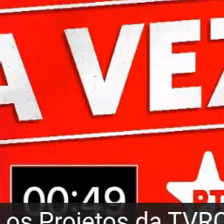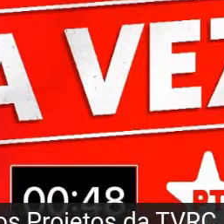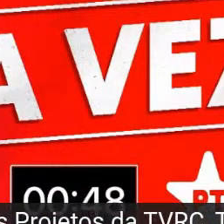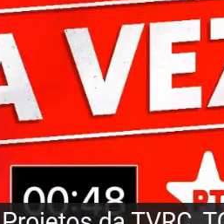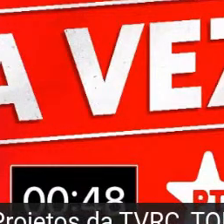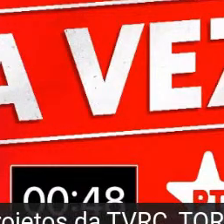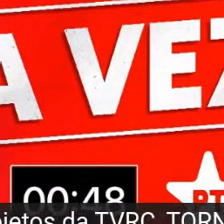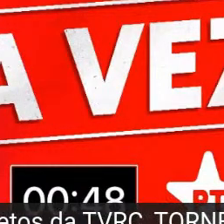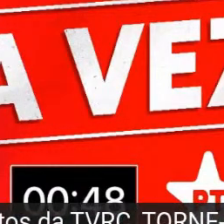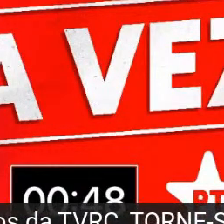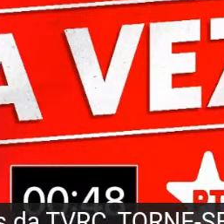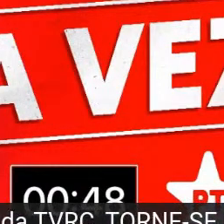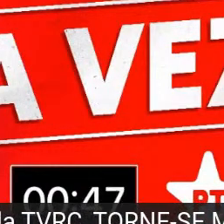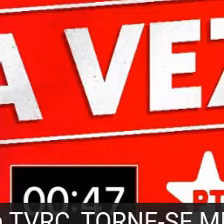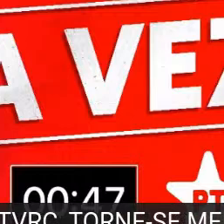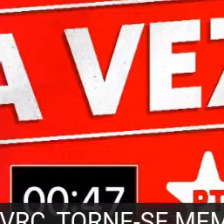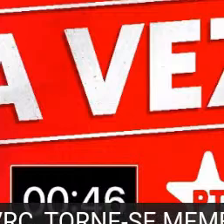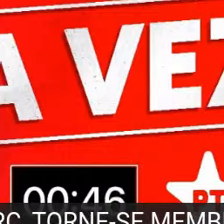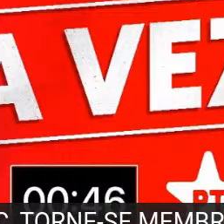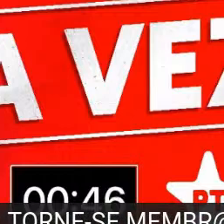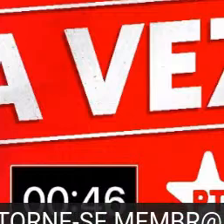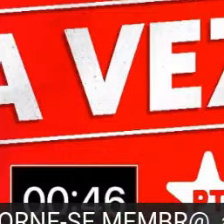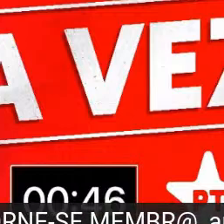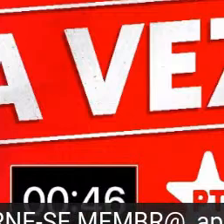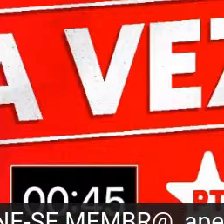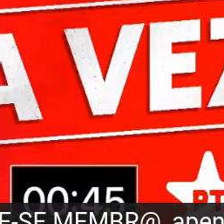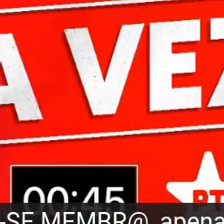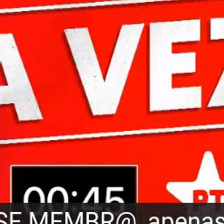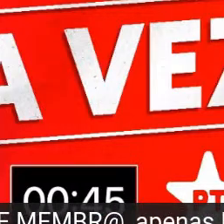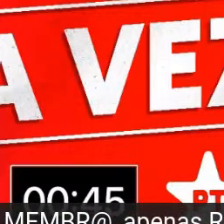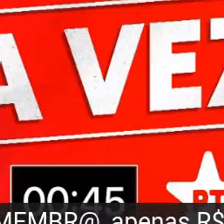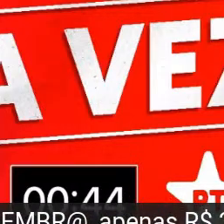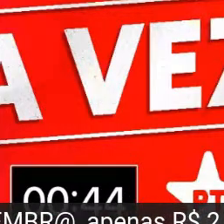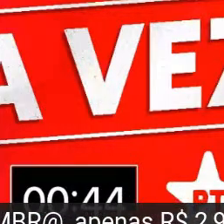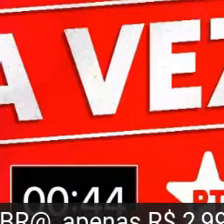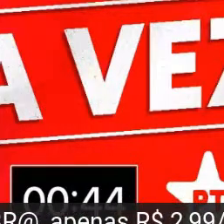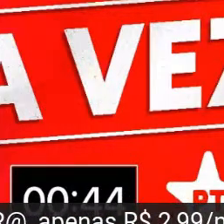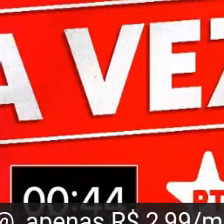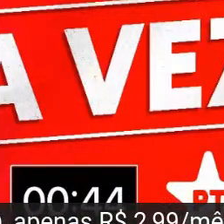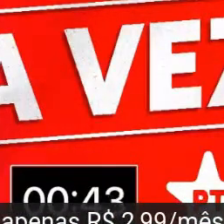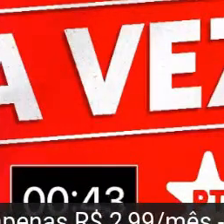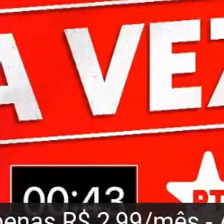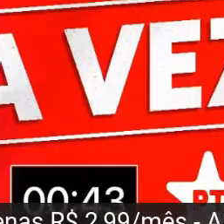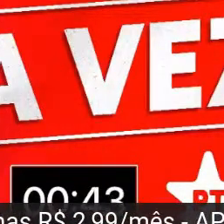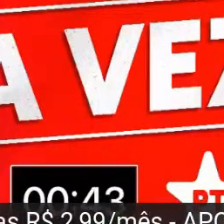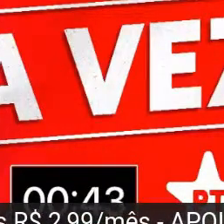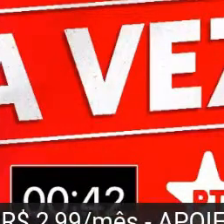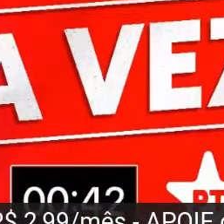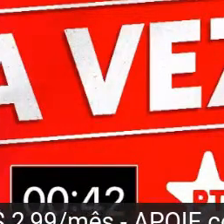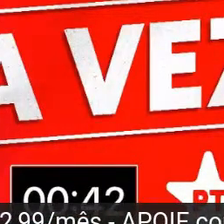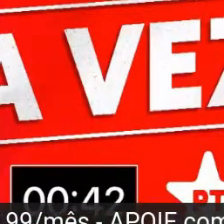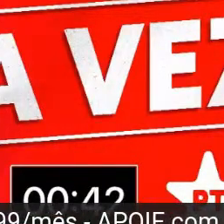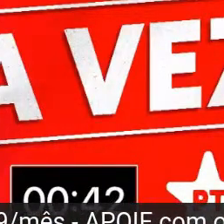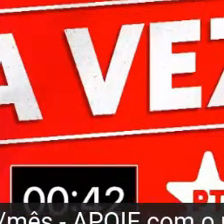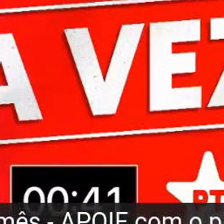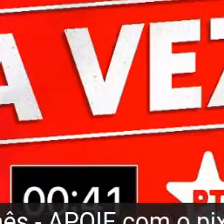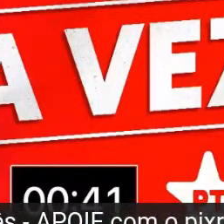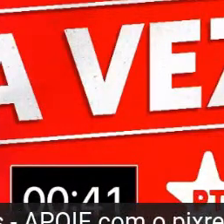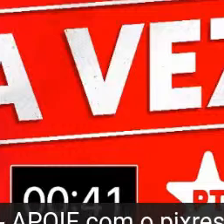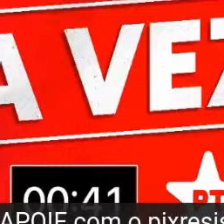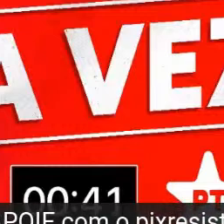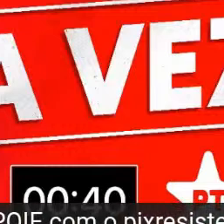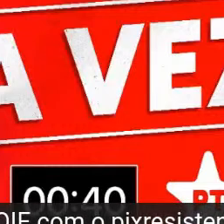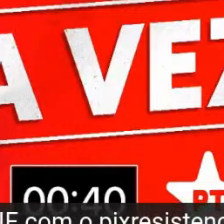não. E aqui no meu barraco todo mundo já te ama. Deu saudade do tempo de Lula, que a vida era boa,